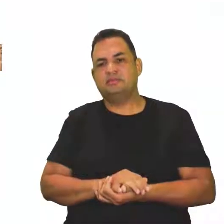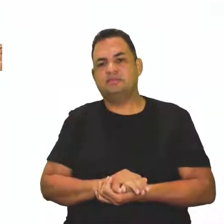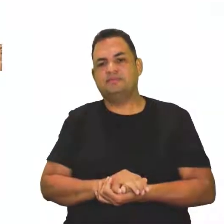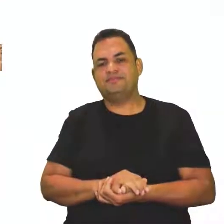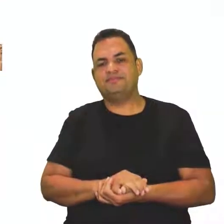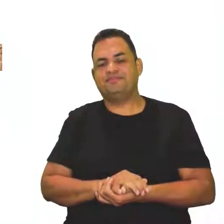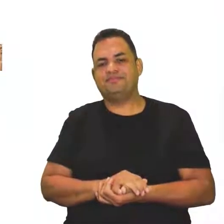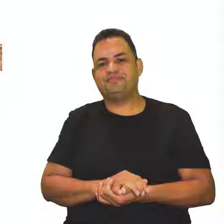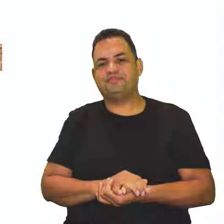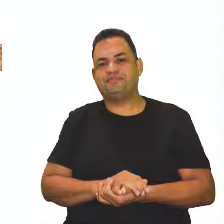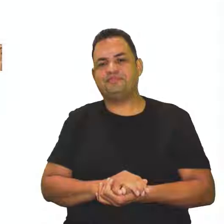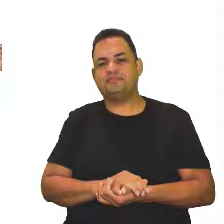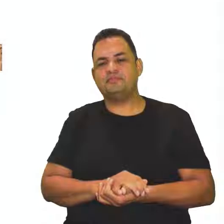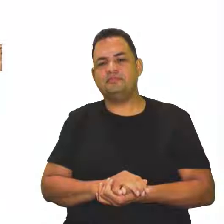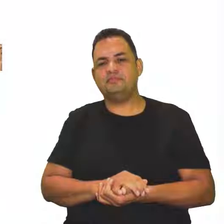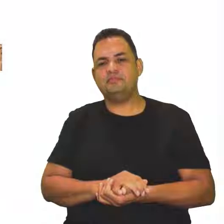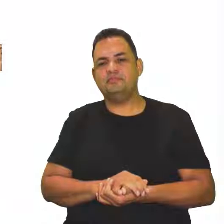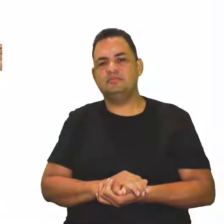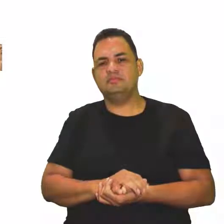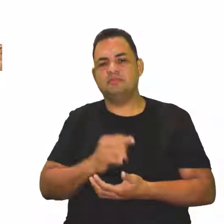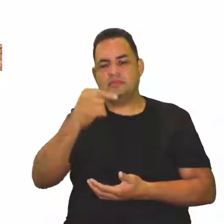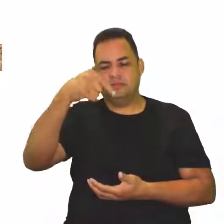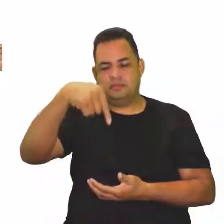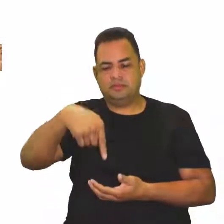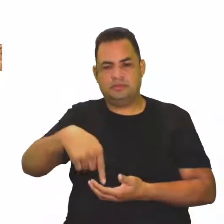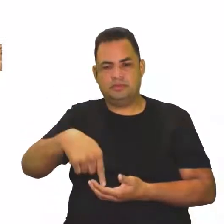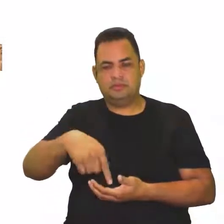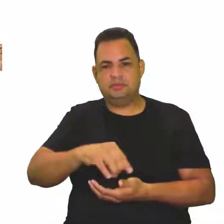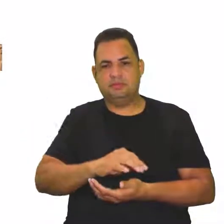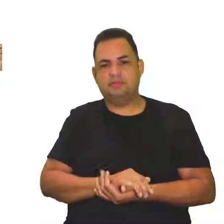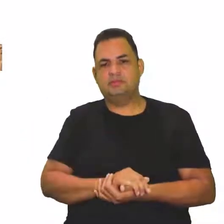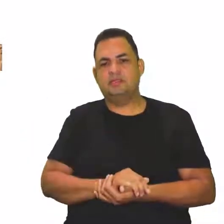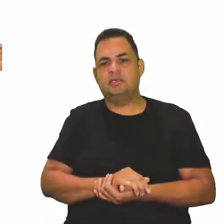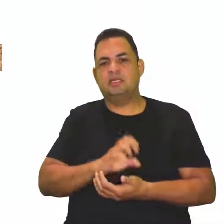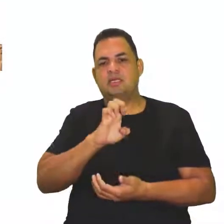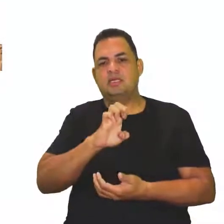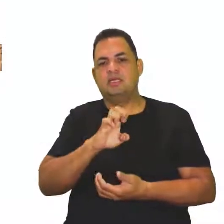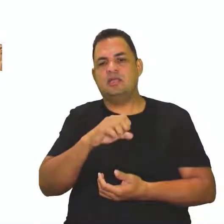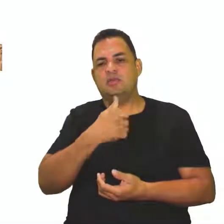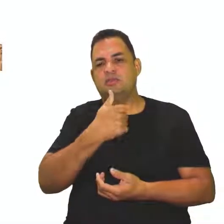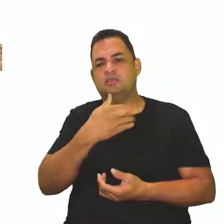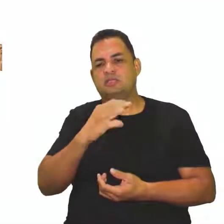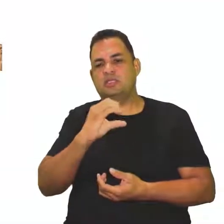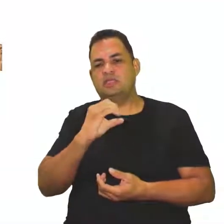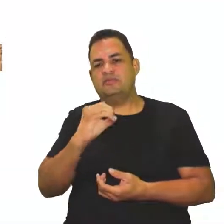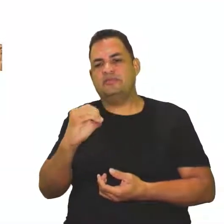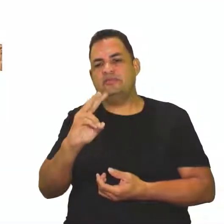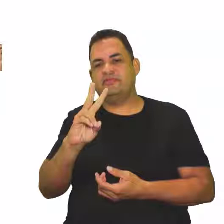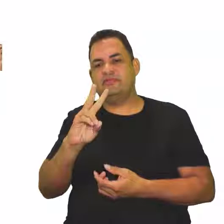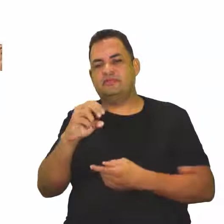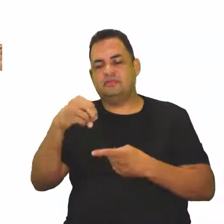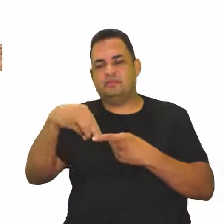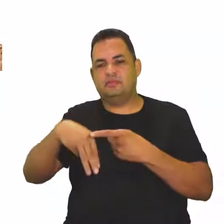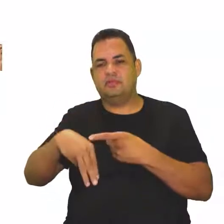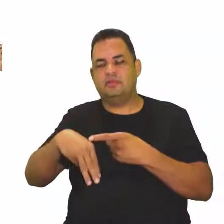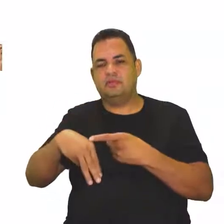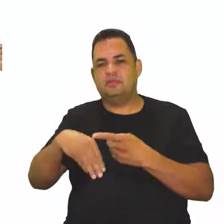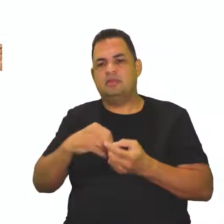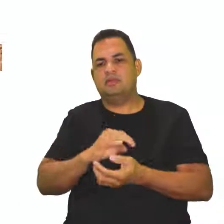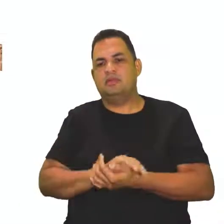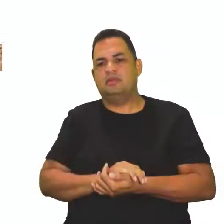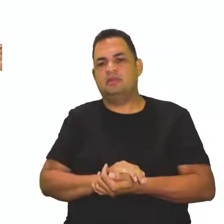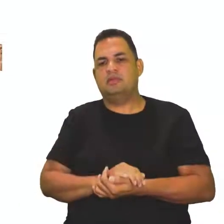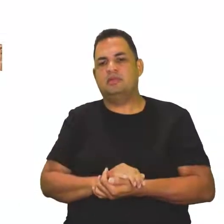para falar direitinho, para baixo, né? E igual a 100 volts por metro. Diferença de